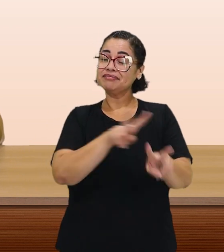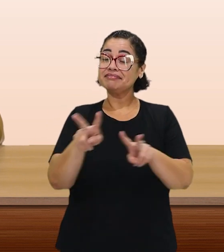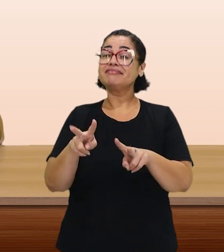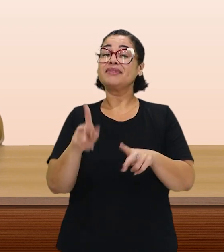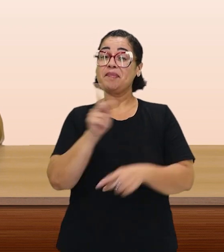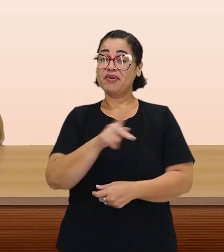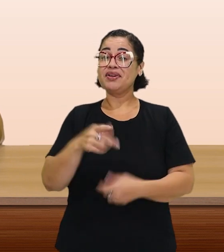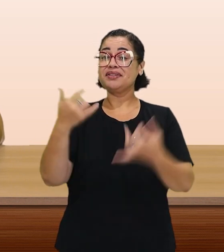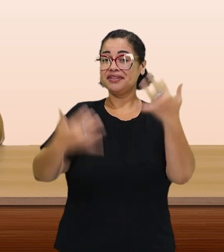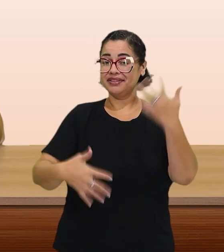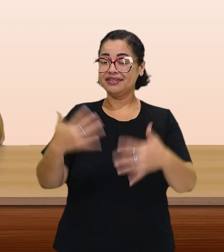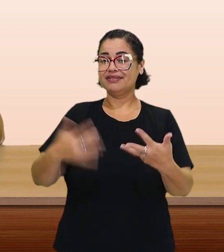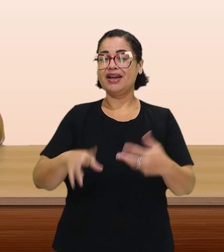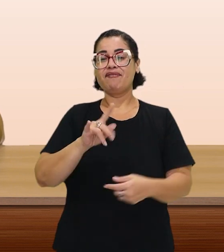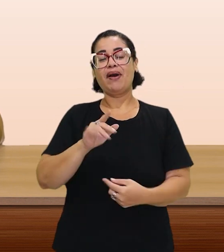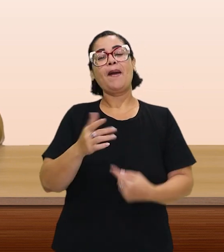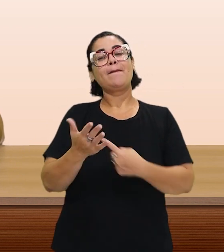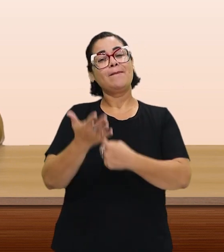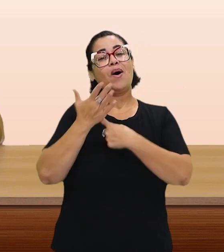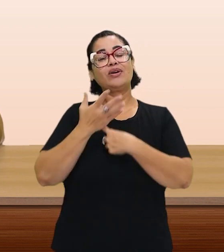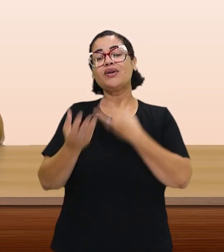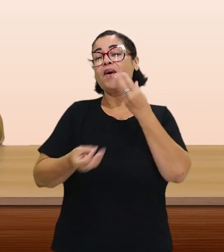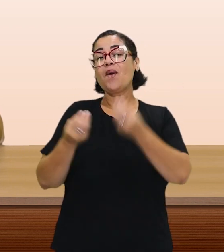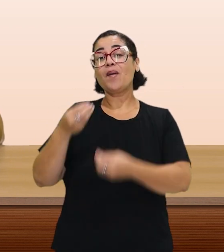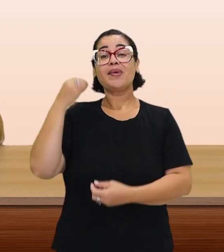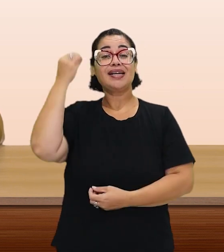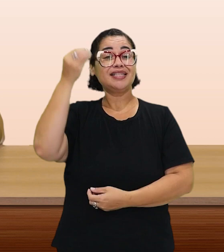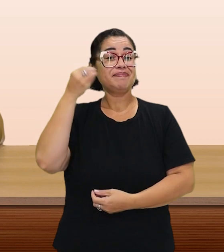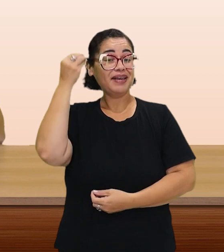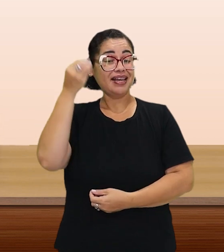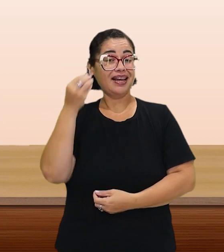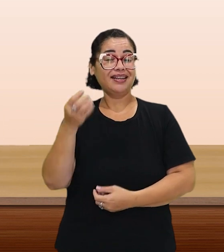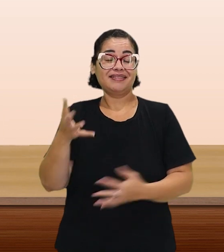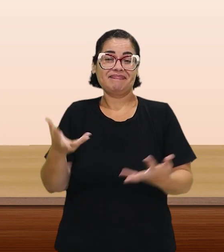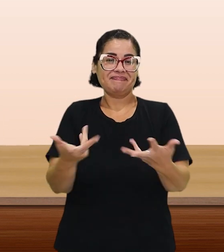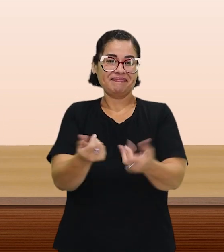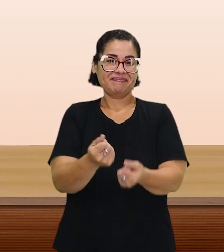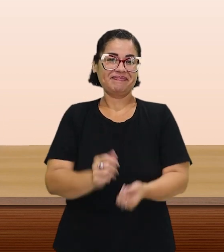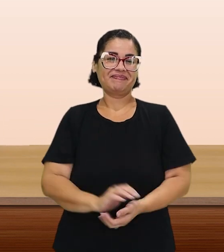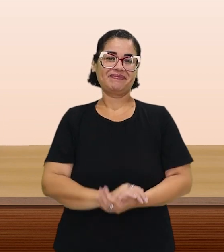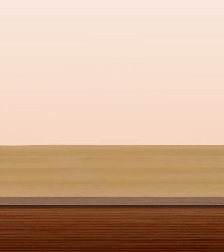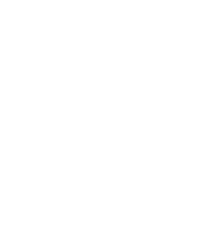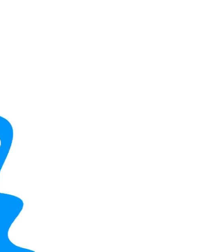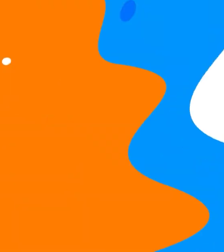professor Kleiber e vai nos mostrar um pouco de como foi essa experiência incrível.